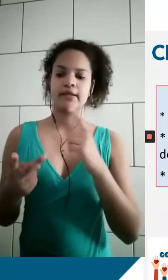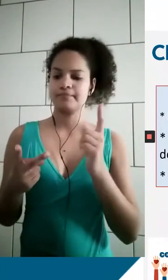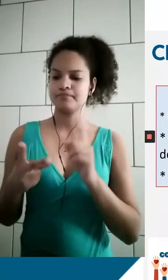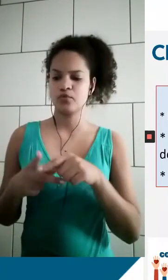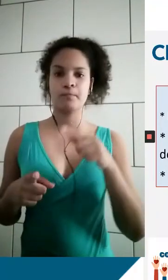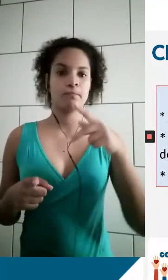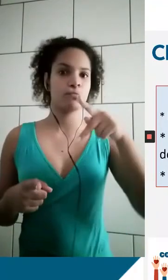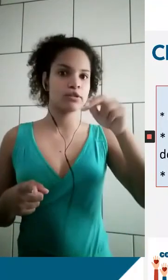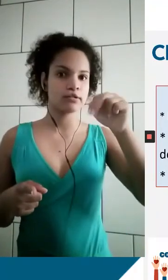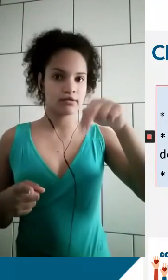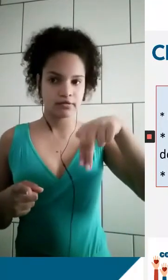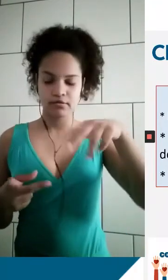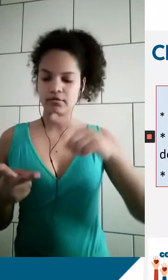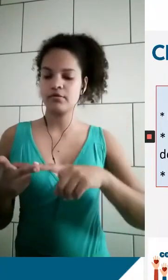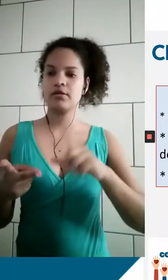glicídios,